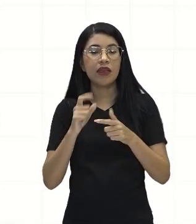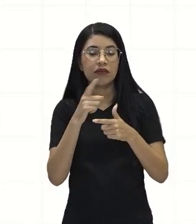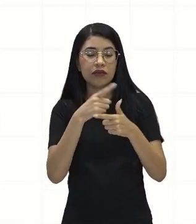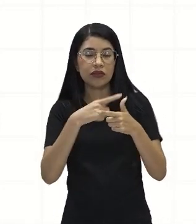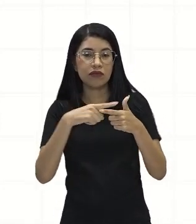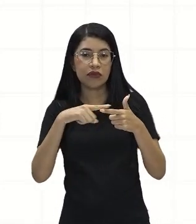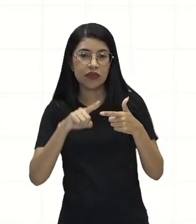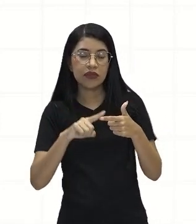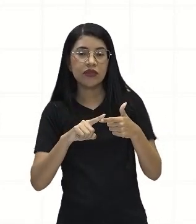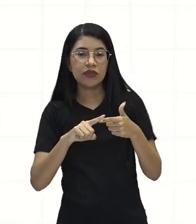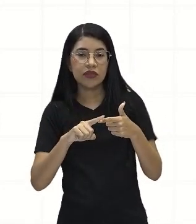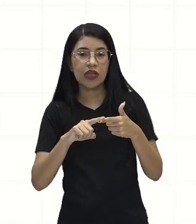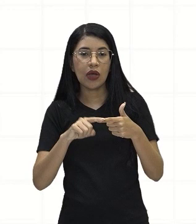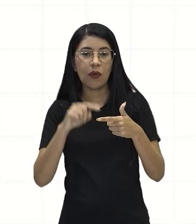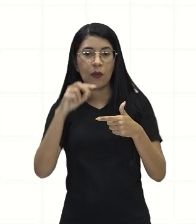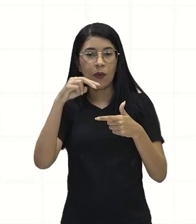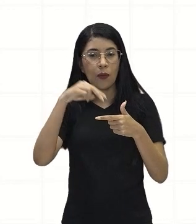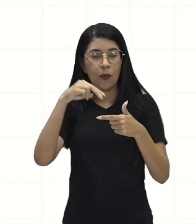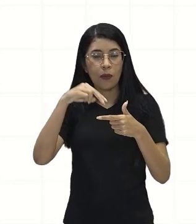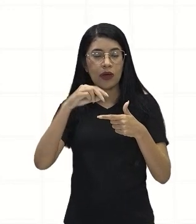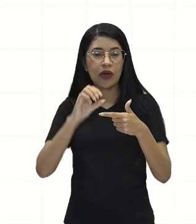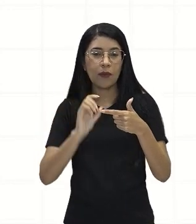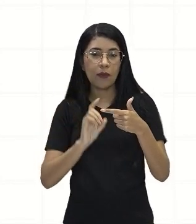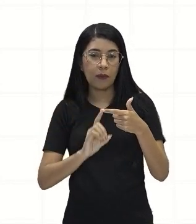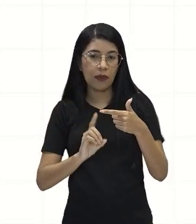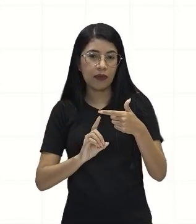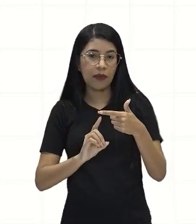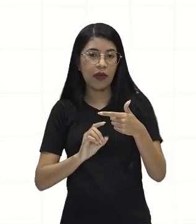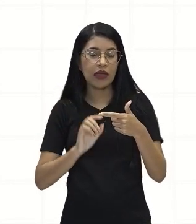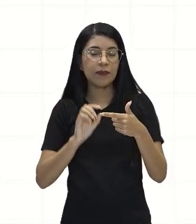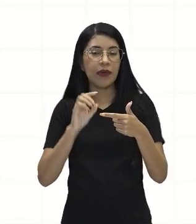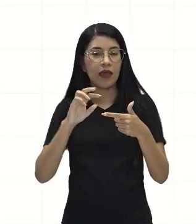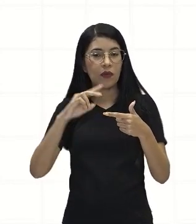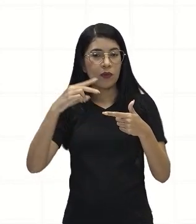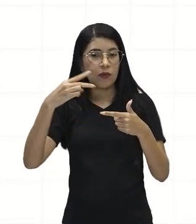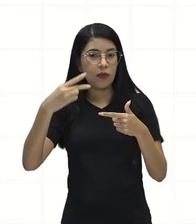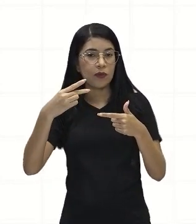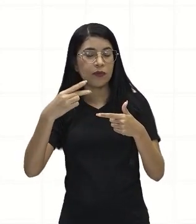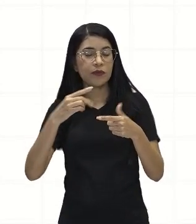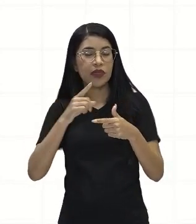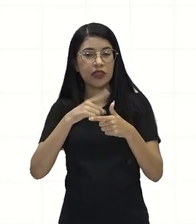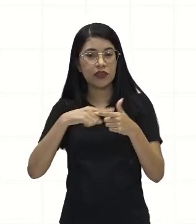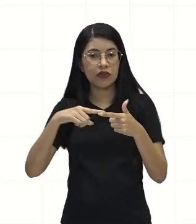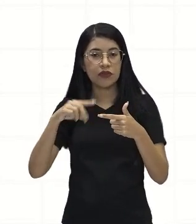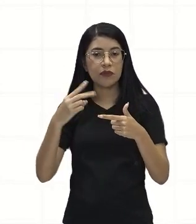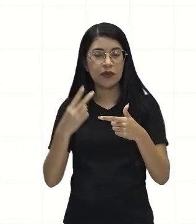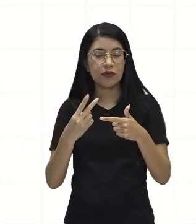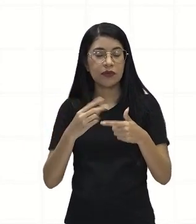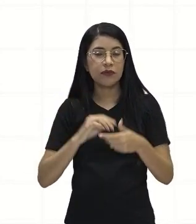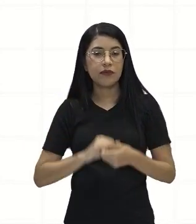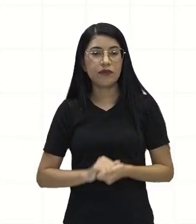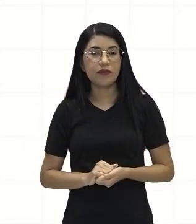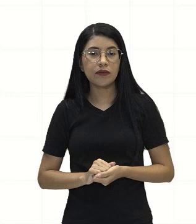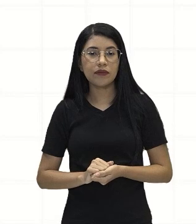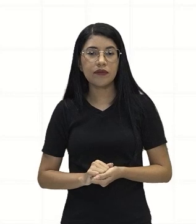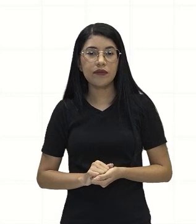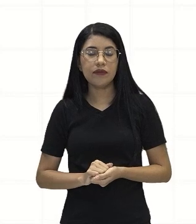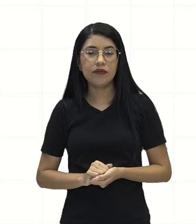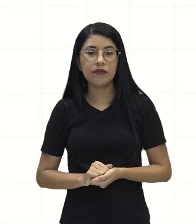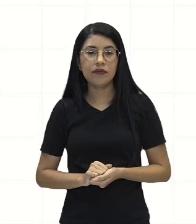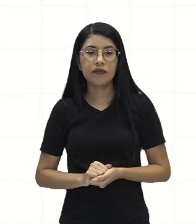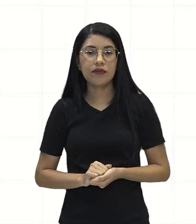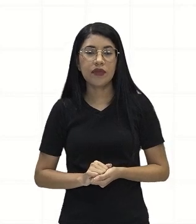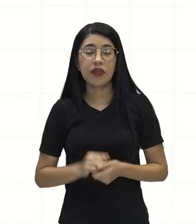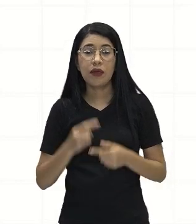o expoente dela por 2, ou seja, como está aqui. Por que por 2? É por